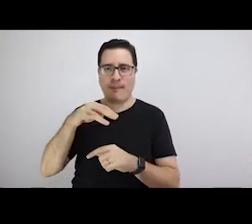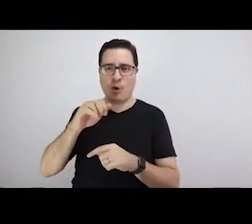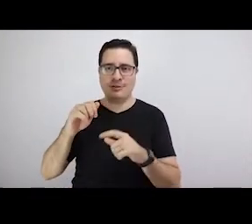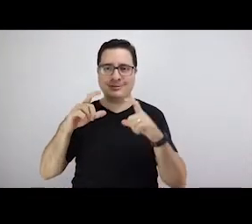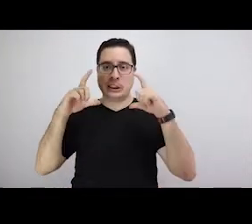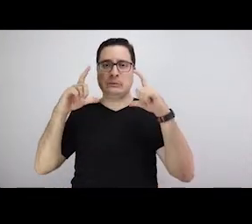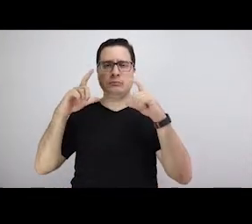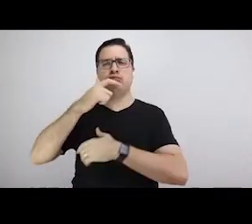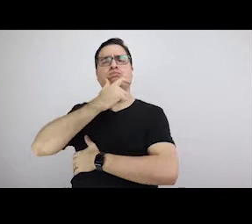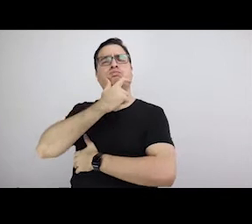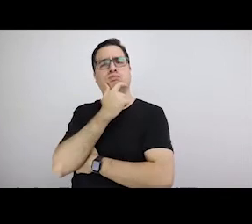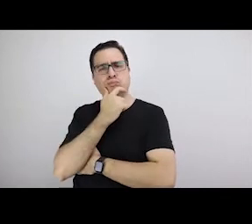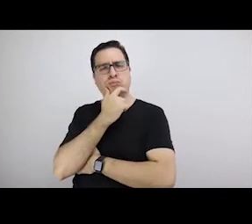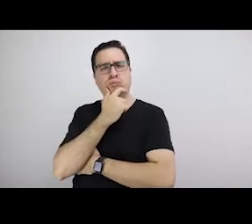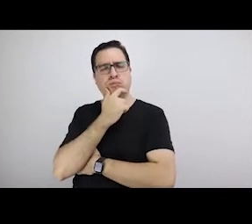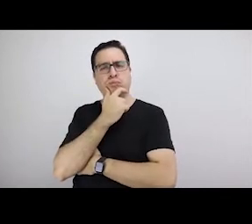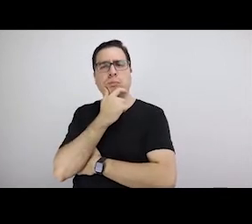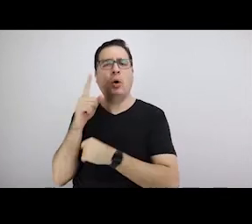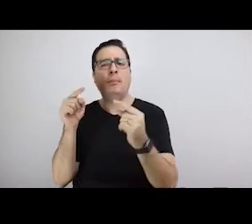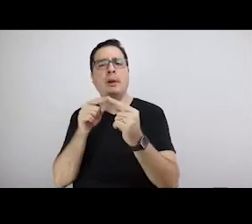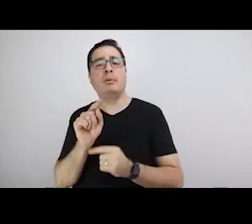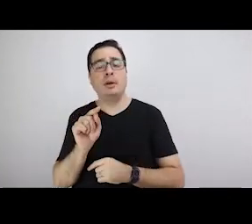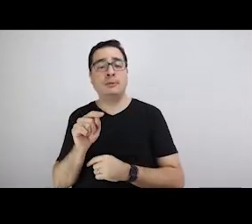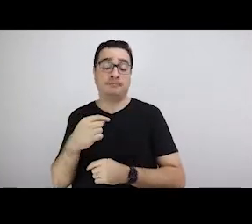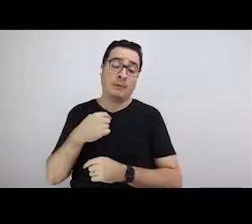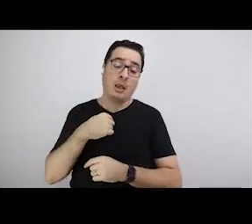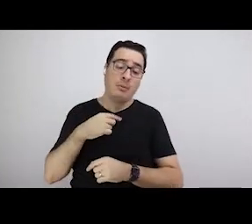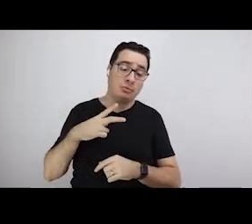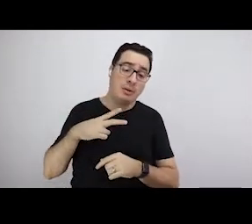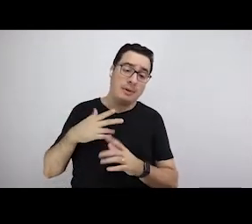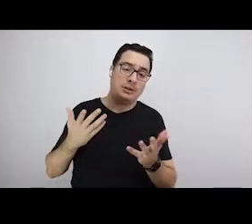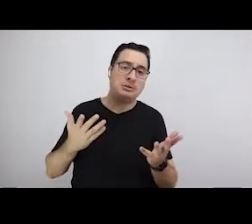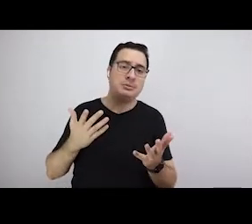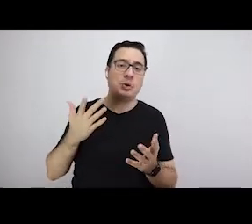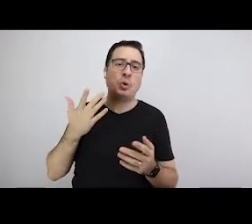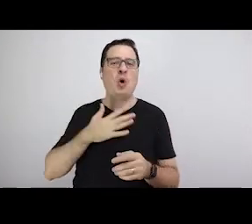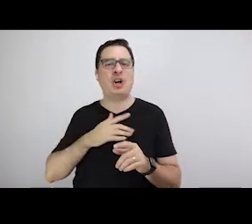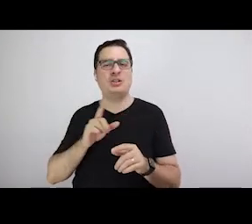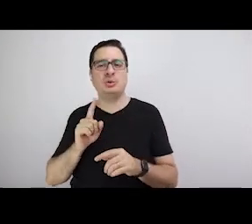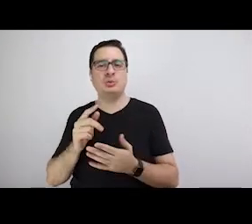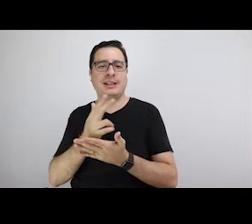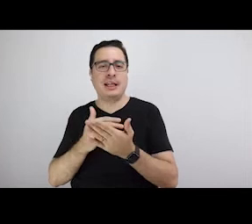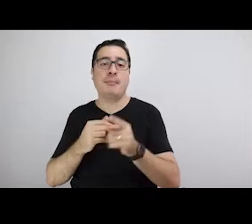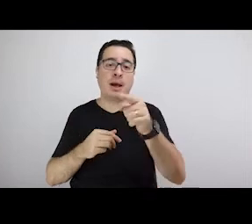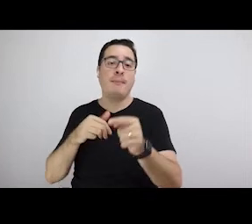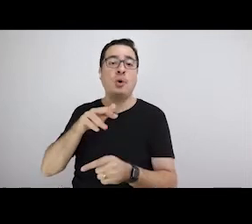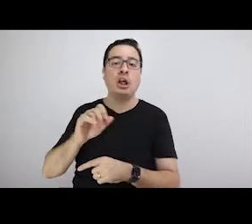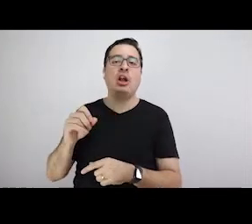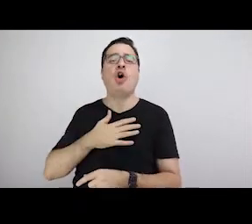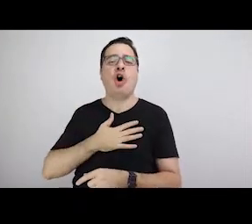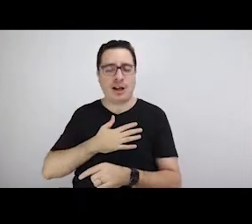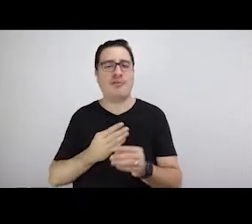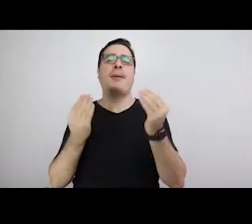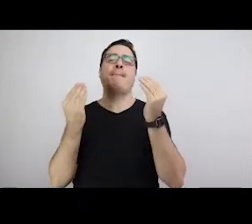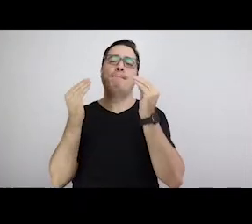orelhas levantadas, a mão no queixo. Bem, eu particularmente, eu não sou o maior fã de emoji, mas o Murilo adora e ele fez questão de colocar esse carinha